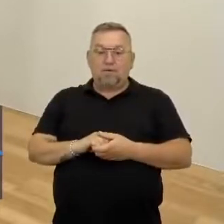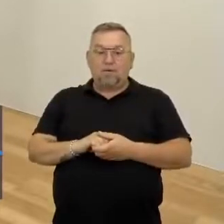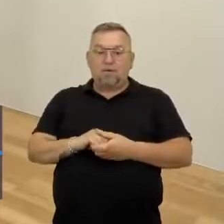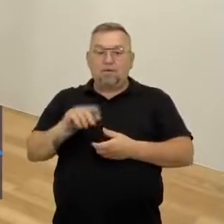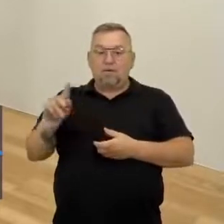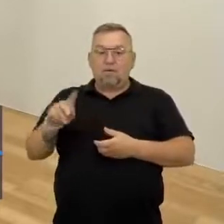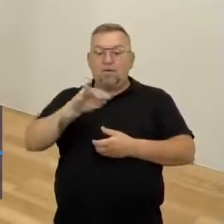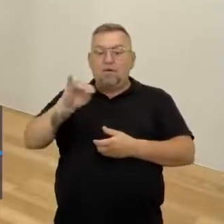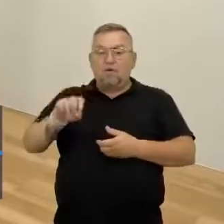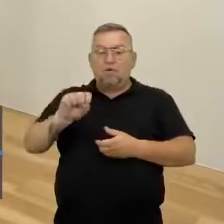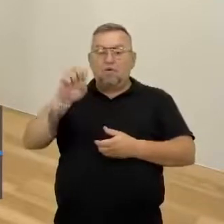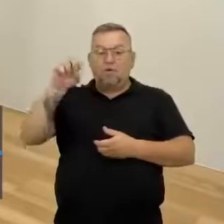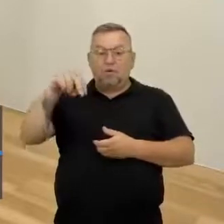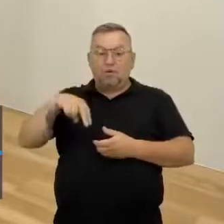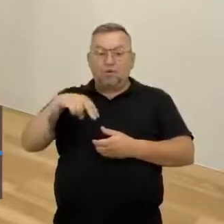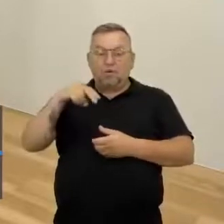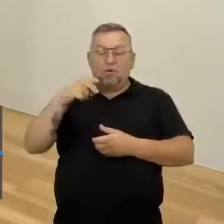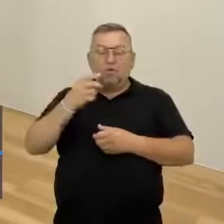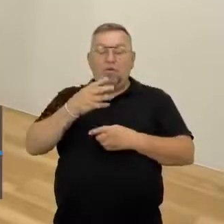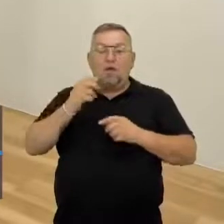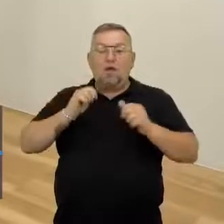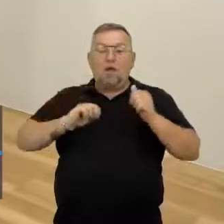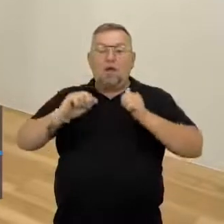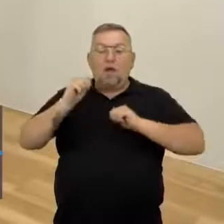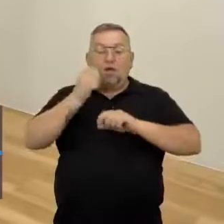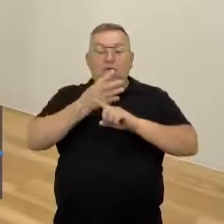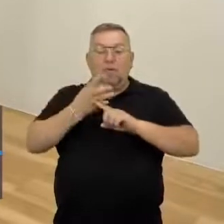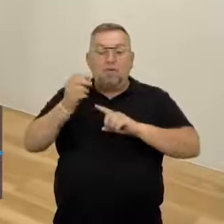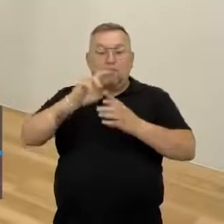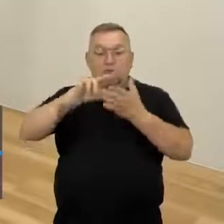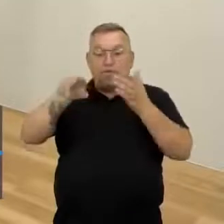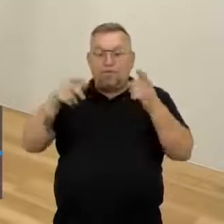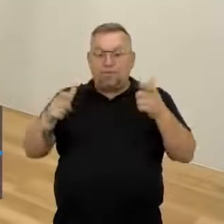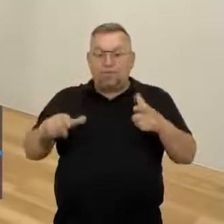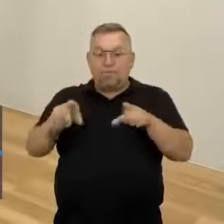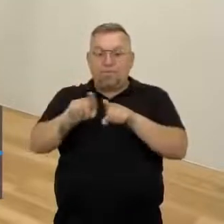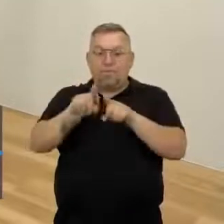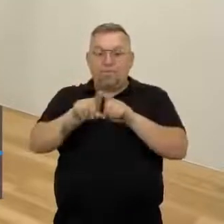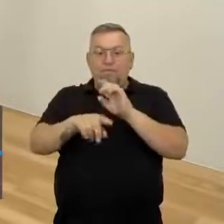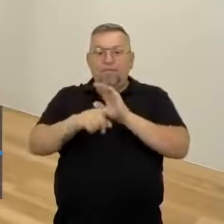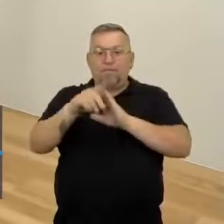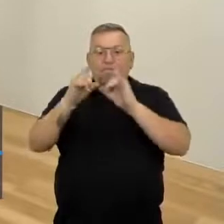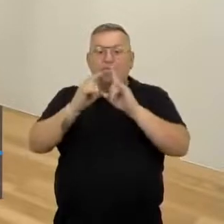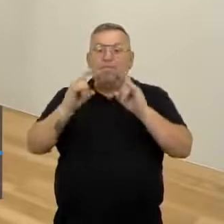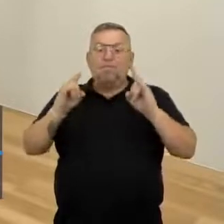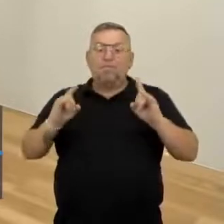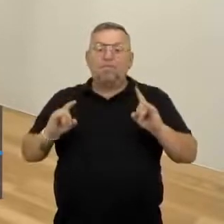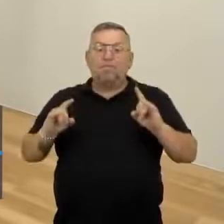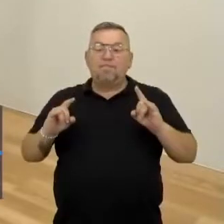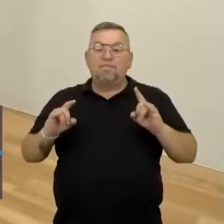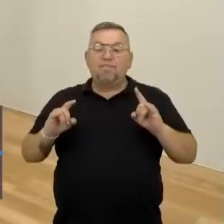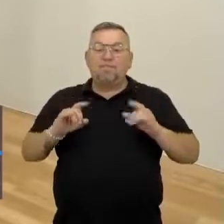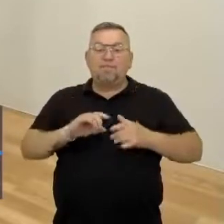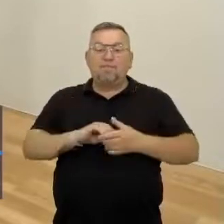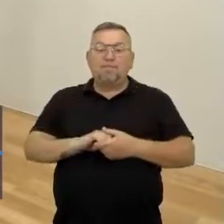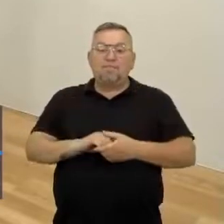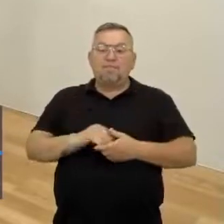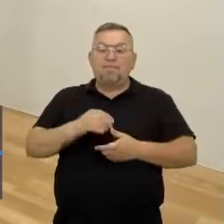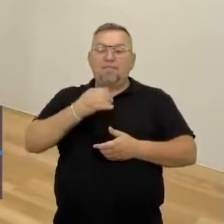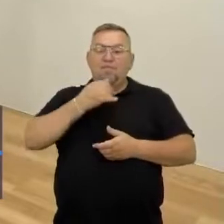Professor Joelson comentou artista de várias artes. Muito Pro Ricardo comentou artistas circenses. Mas é aí um